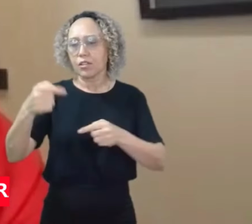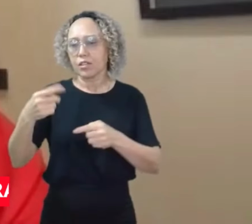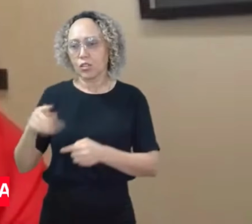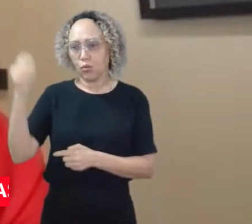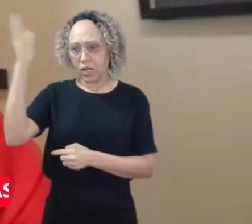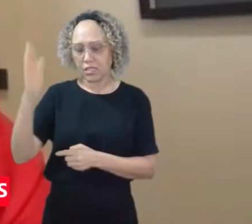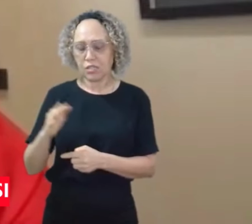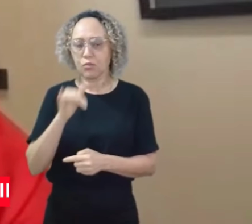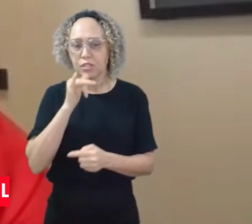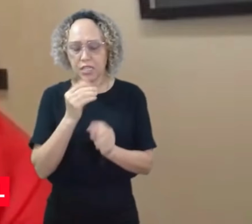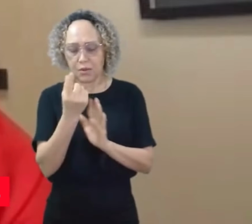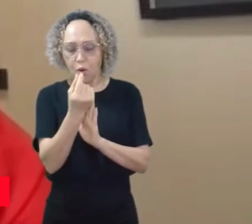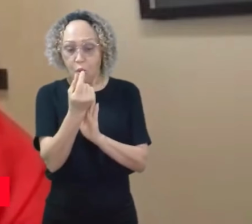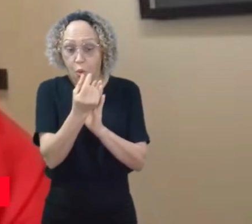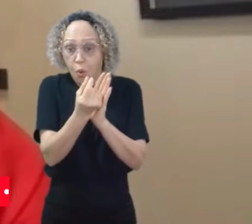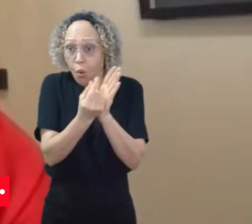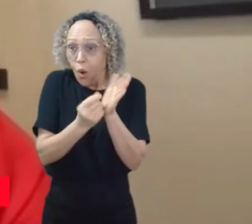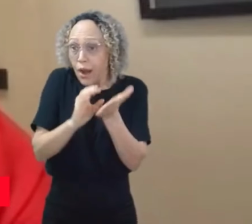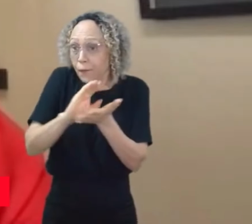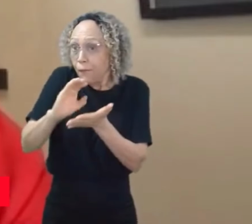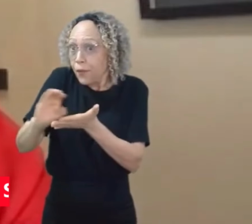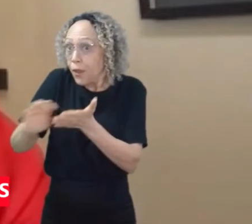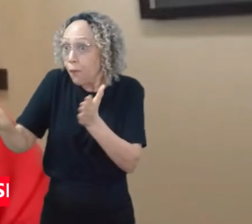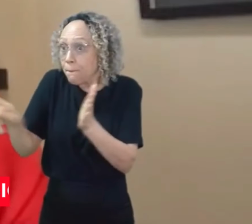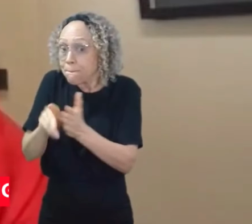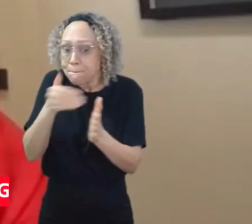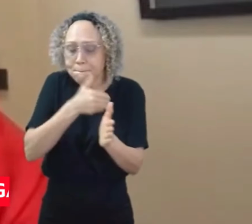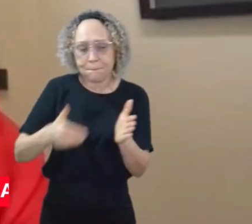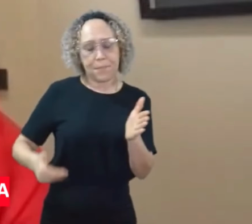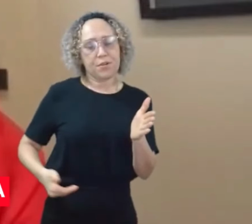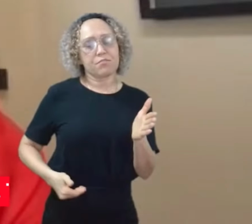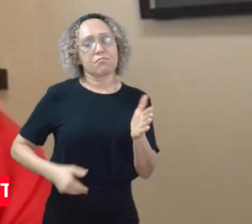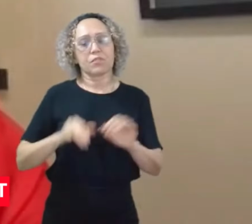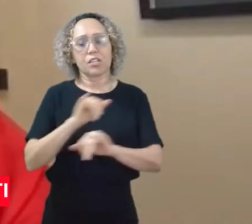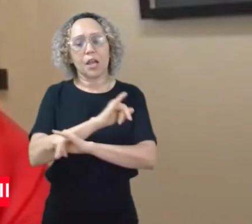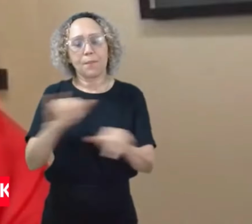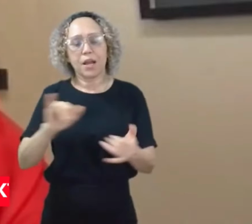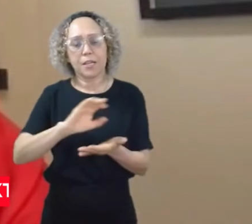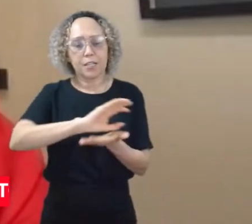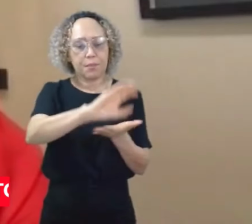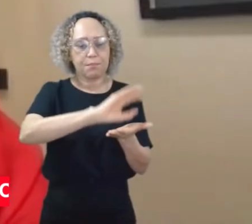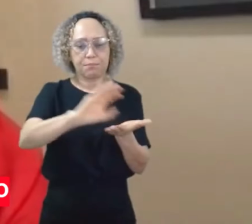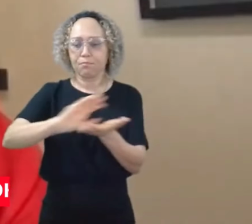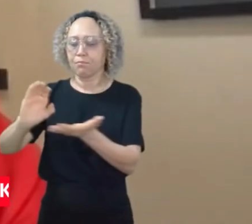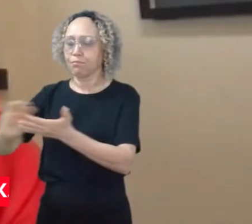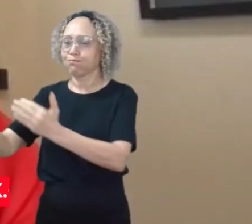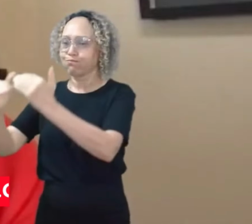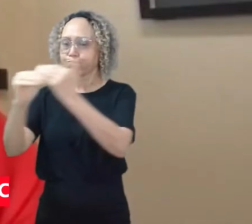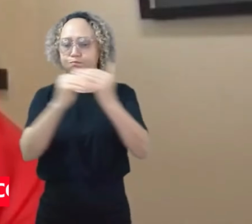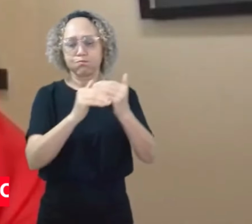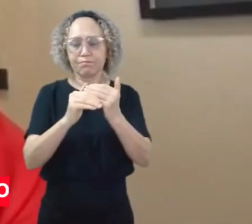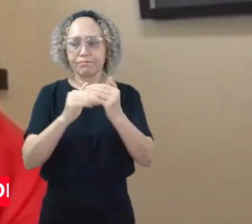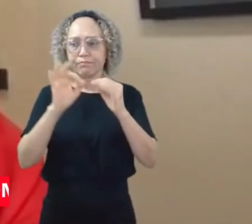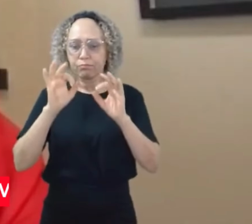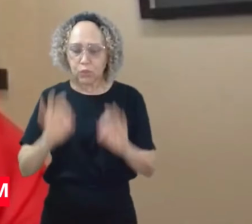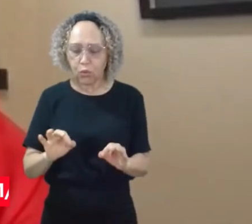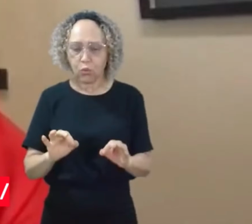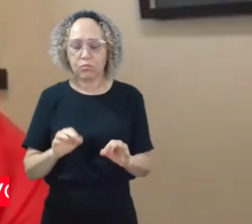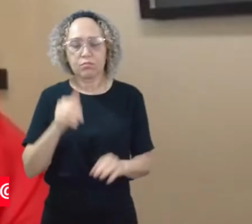que são públicos de campanha sejam, de fato, distribuídos de uma forma equitativa, justa, para